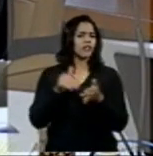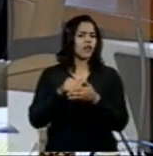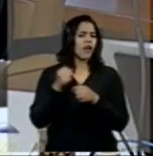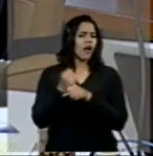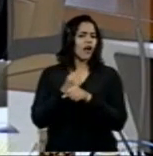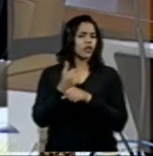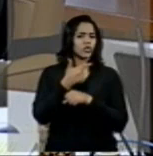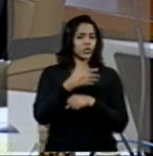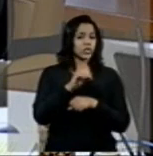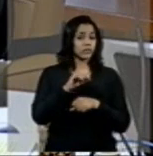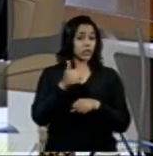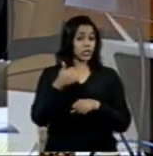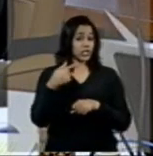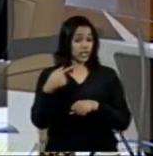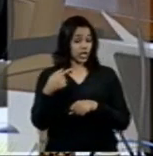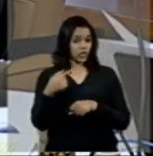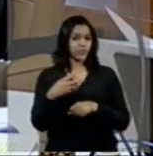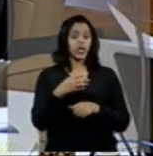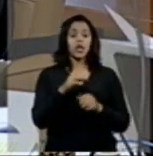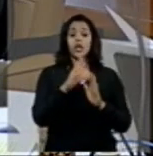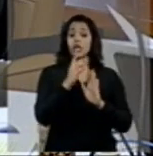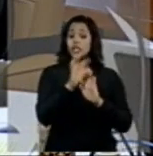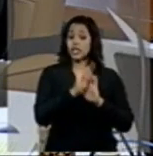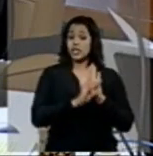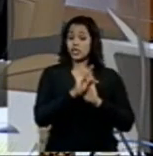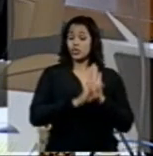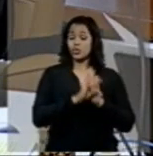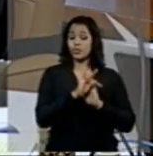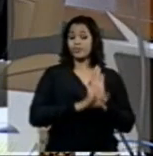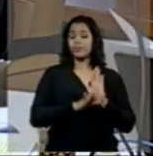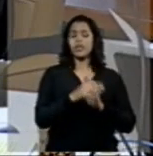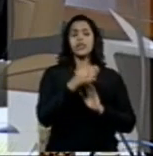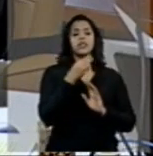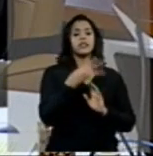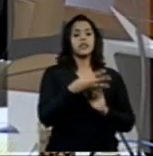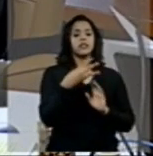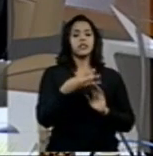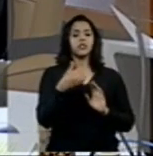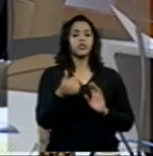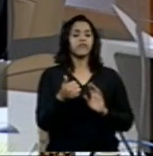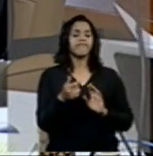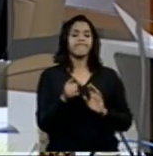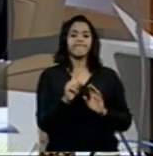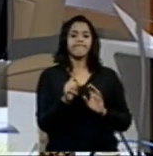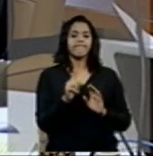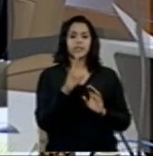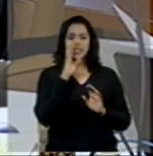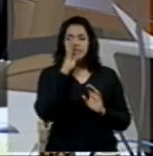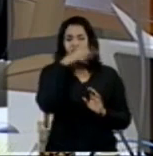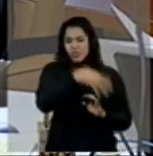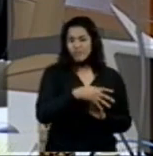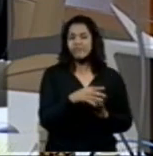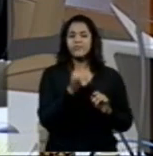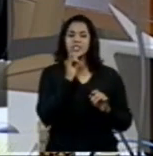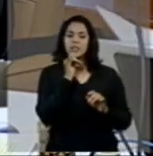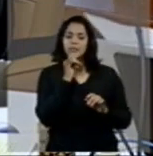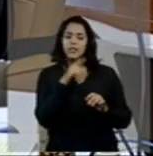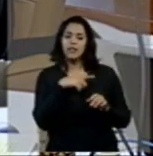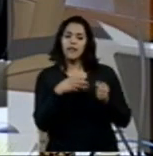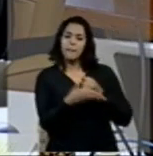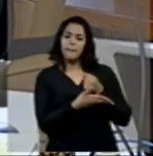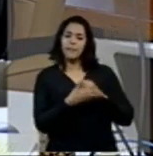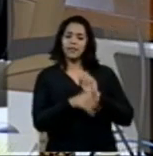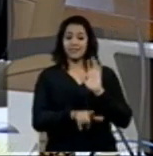súmula 331 daí não desbordou, limitando-se a consolidar entendimento com base na